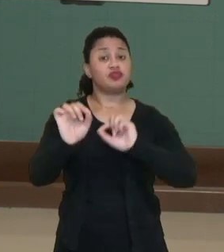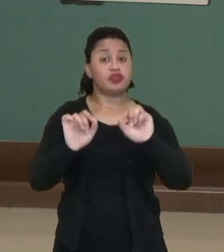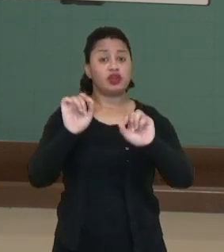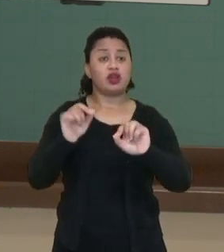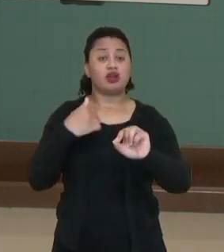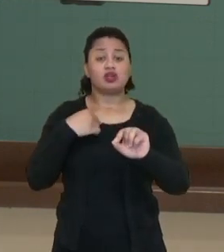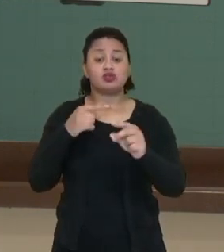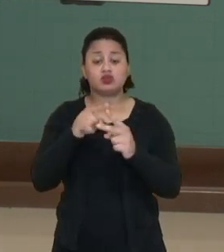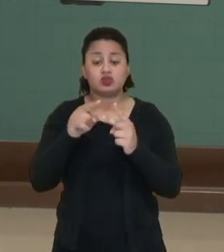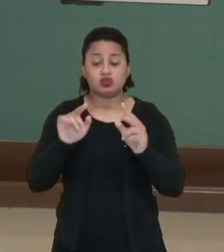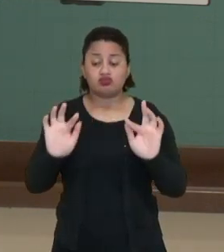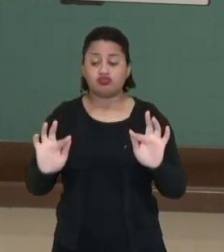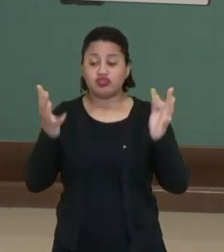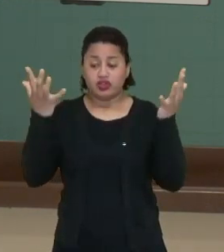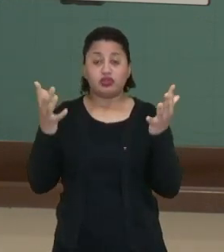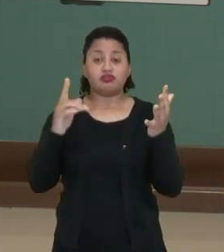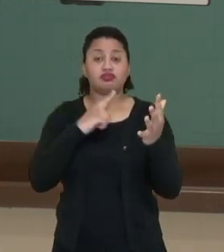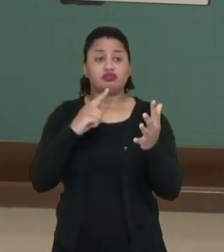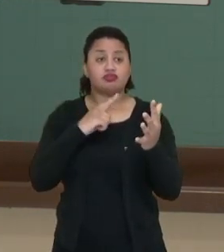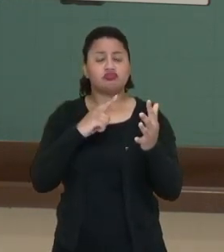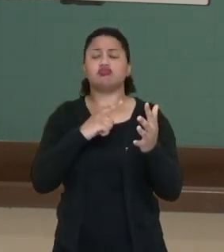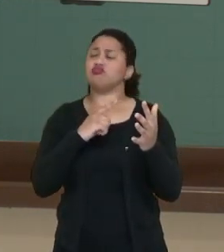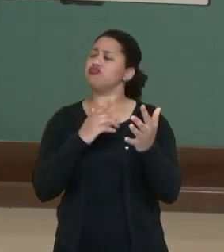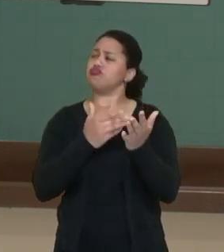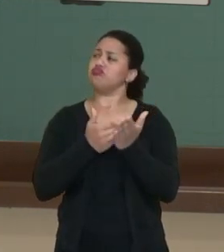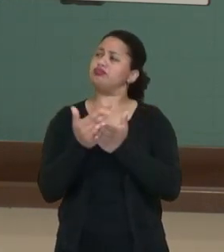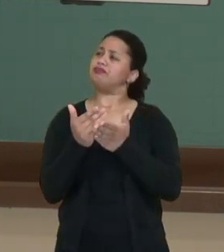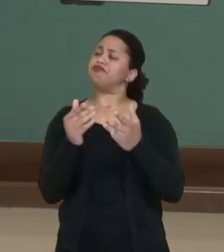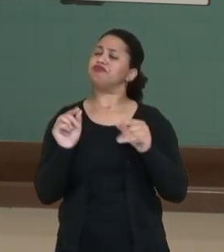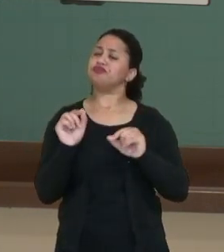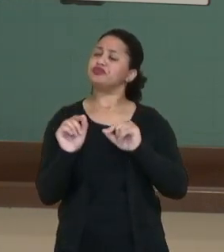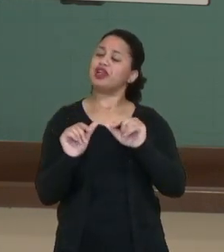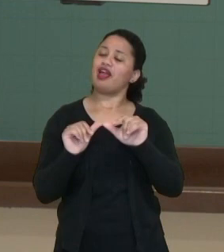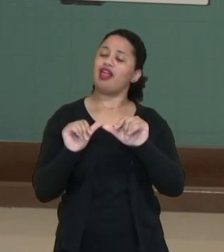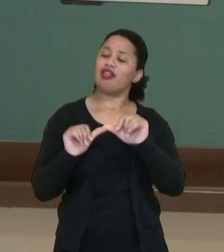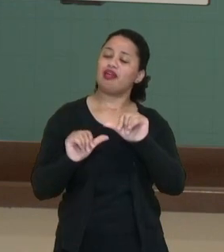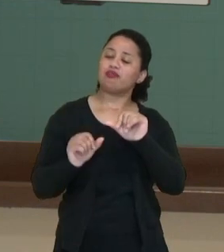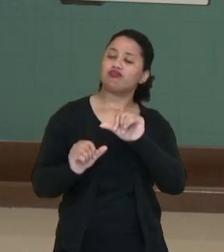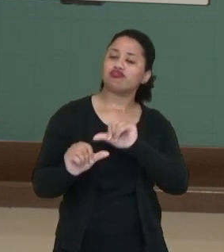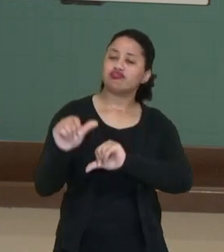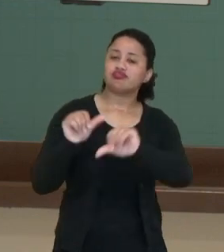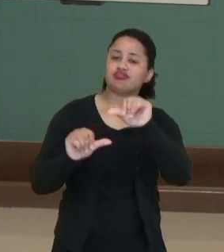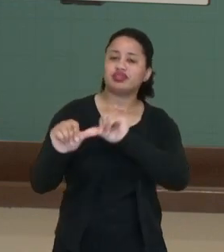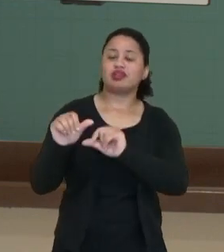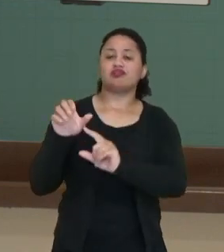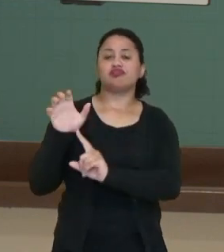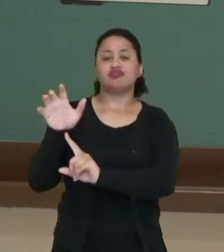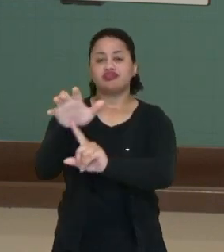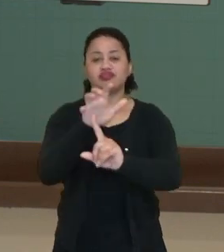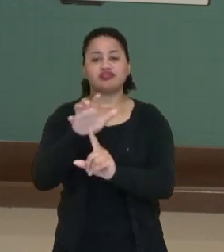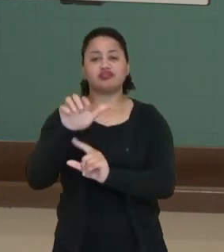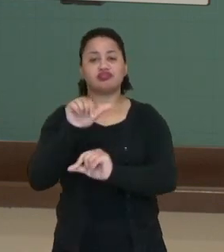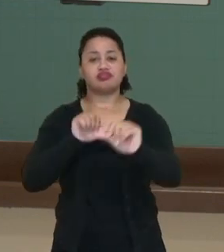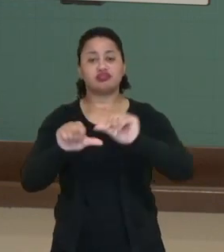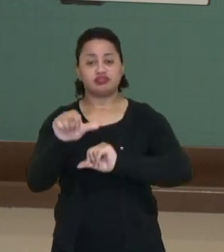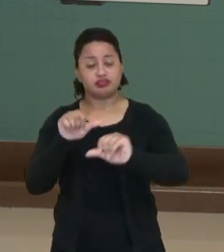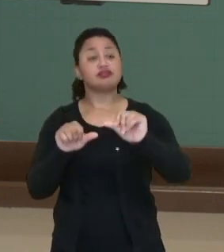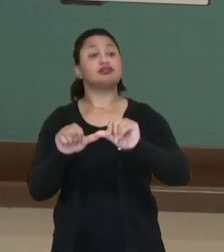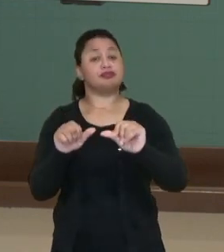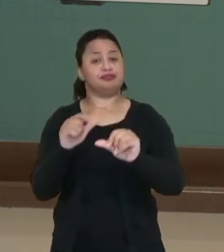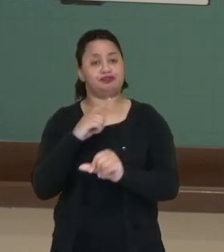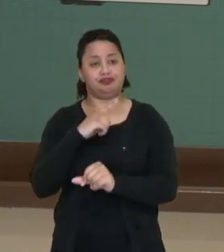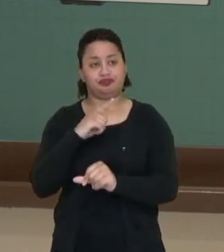fenômenos começaram ali a instigar, né? As mudanças, né? As alterações ali, os gases